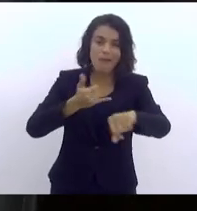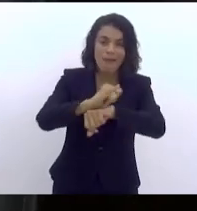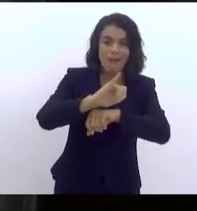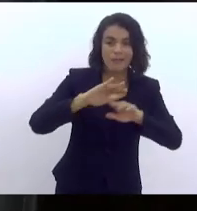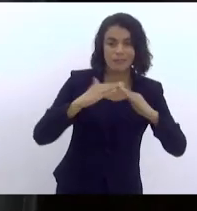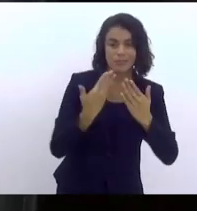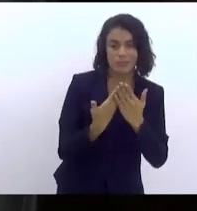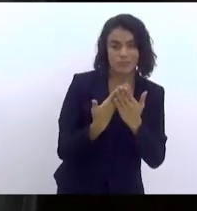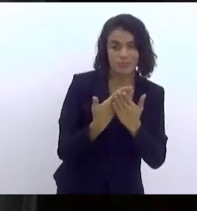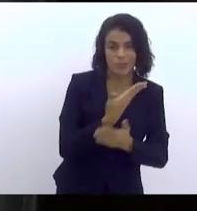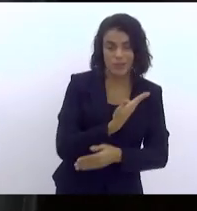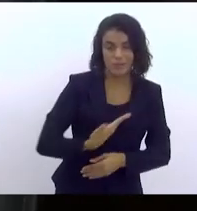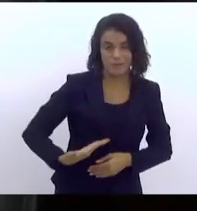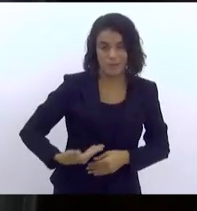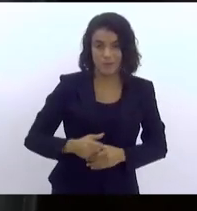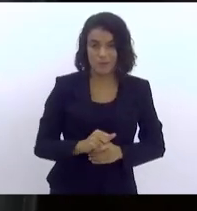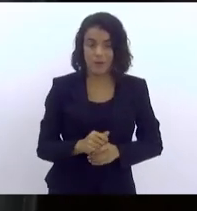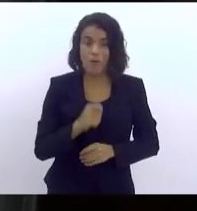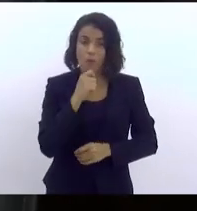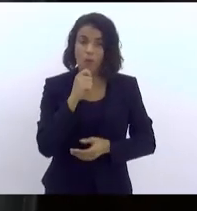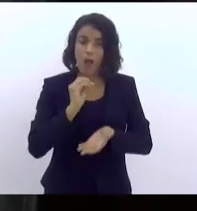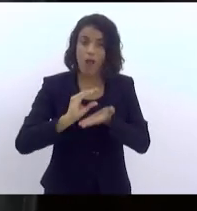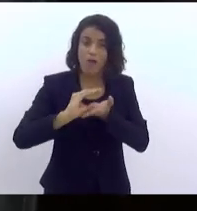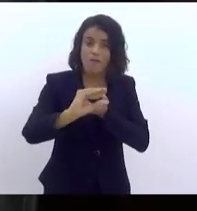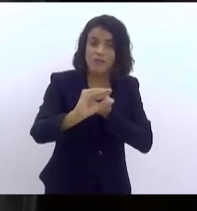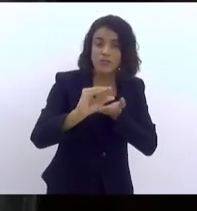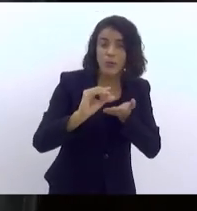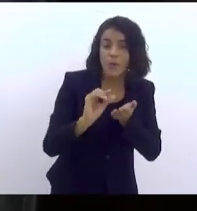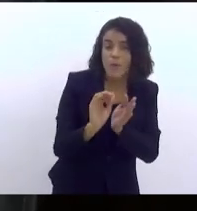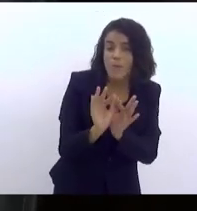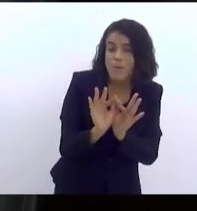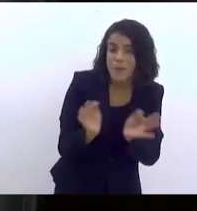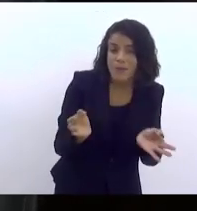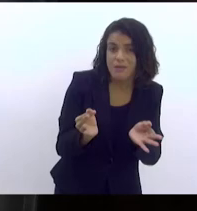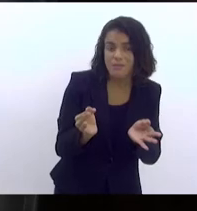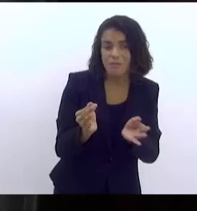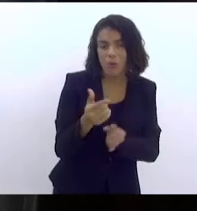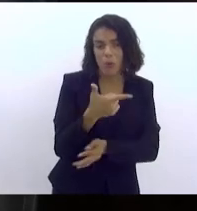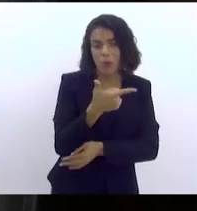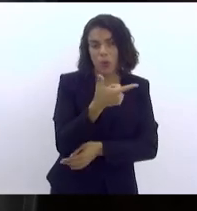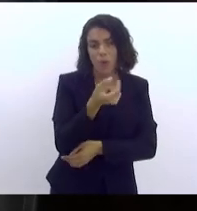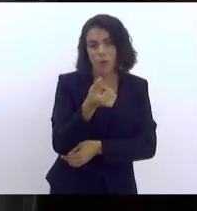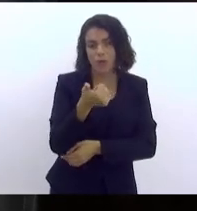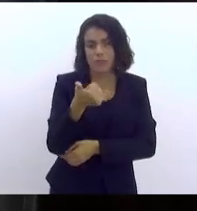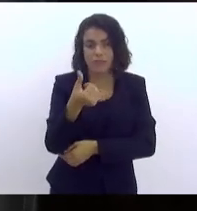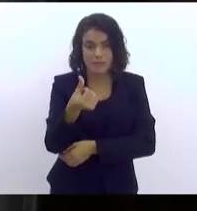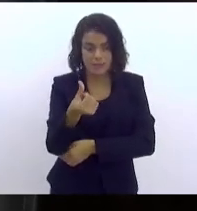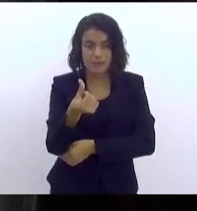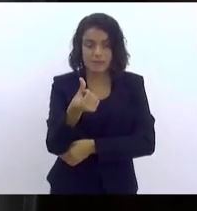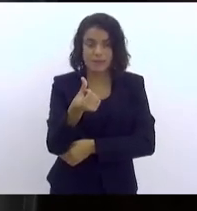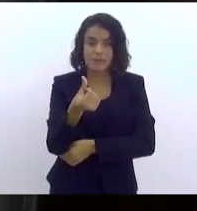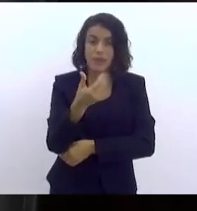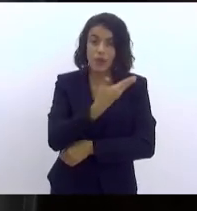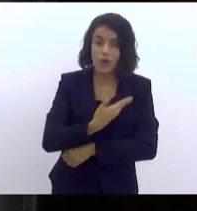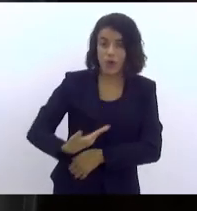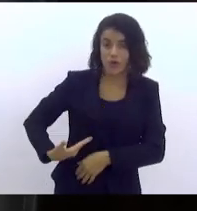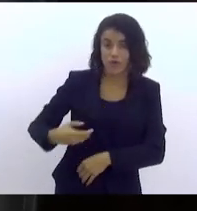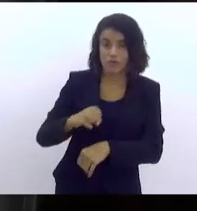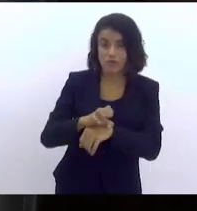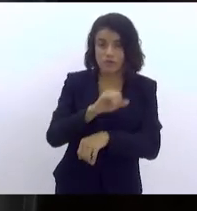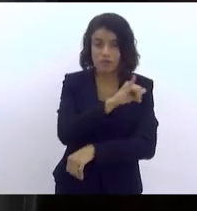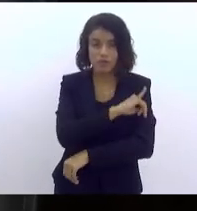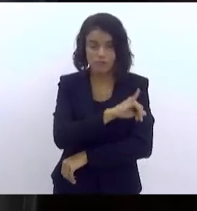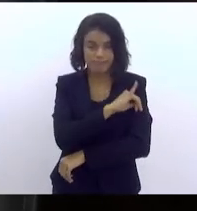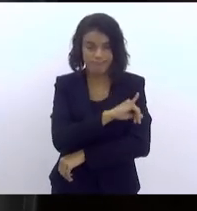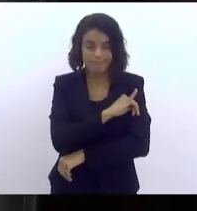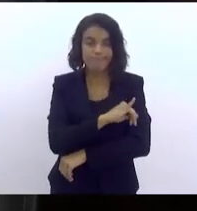pública sem investir o mínimo obrigatório em educação desde 2016 o Governo do Estado do Rio de